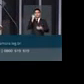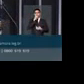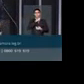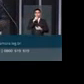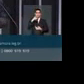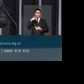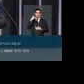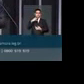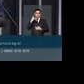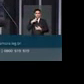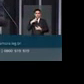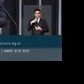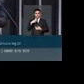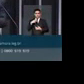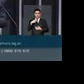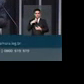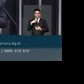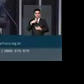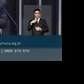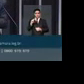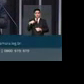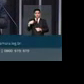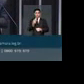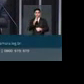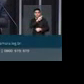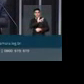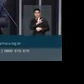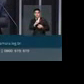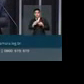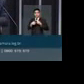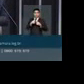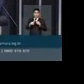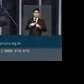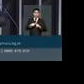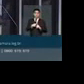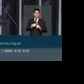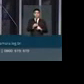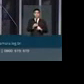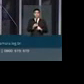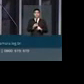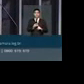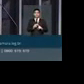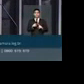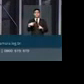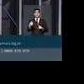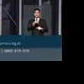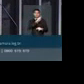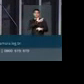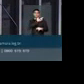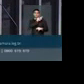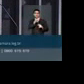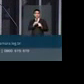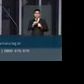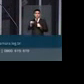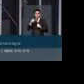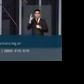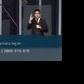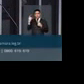que o grande articulador desta covardia contra mim